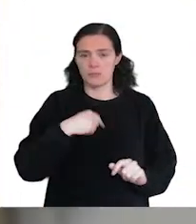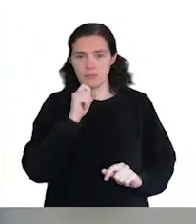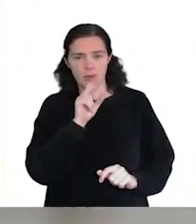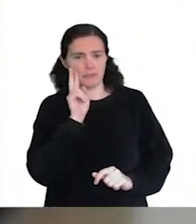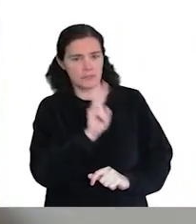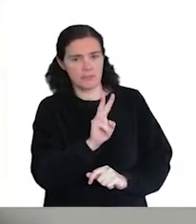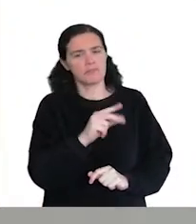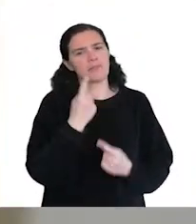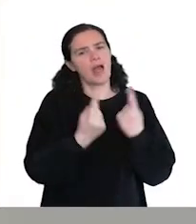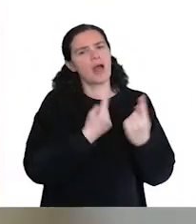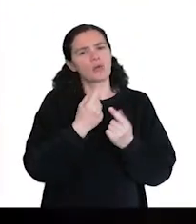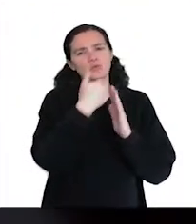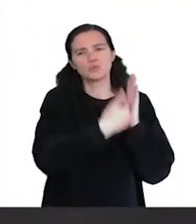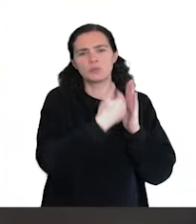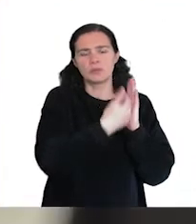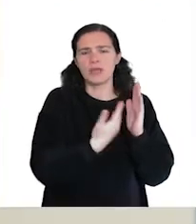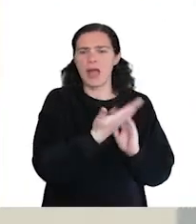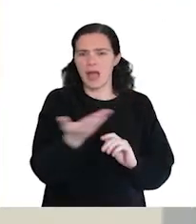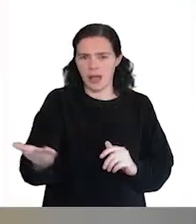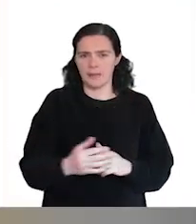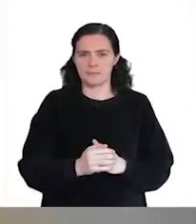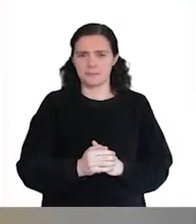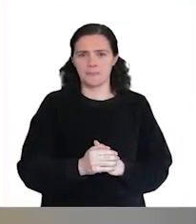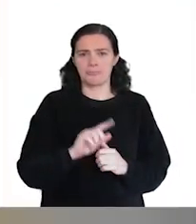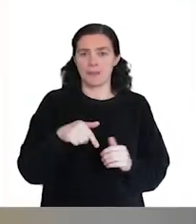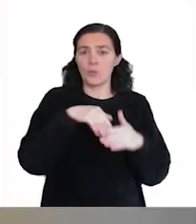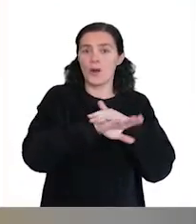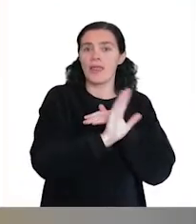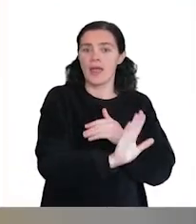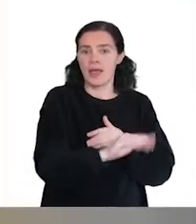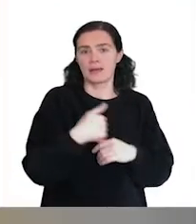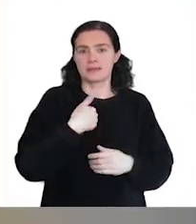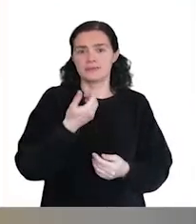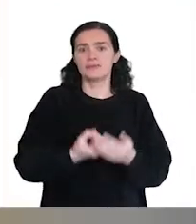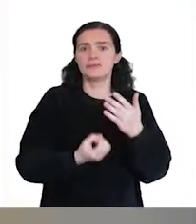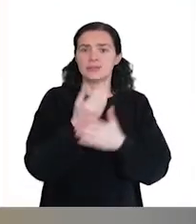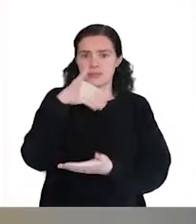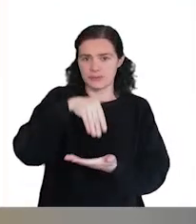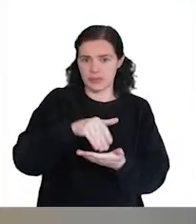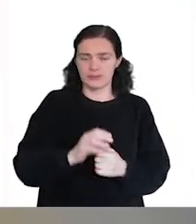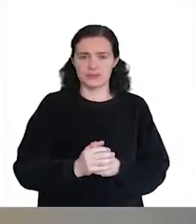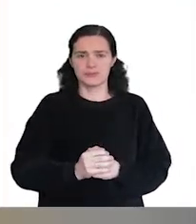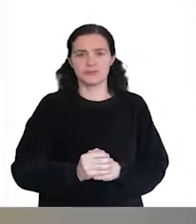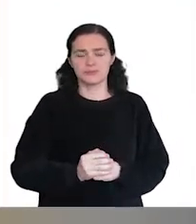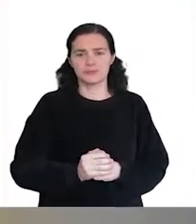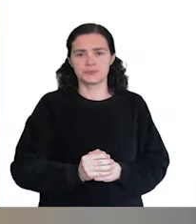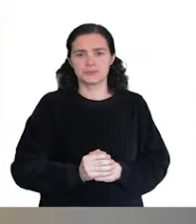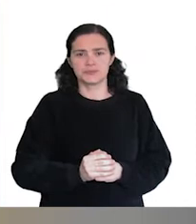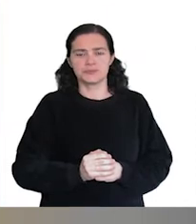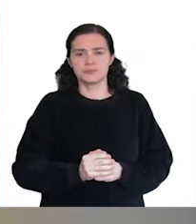podemos espreitar e ver alguns dos documentos que temos em depósito aqui na Fundação de Serralves.